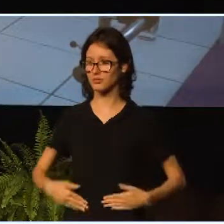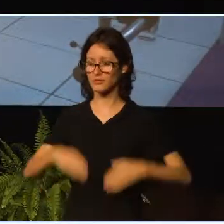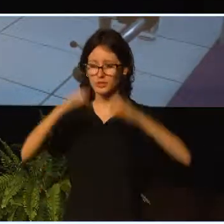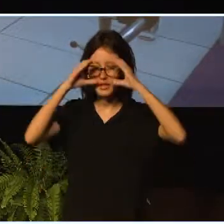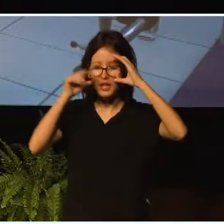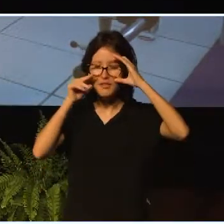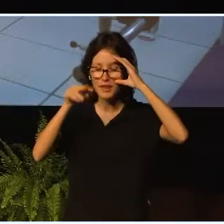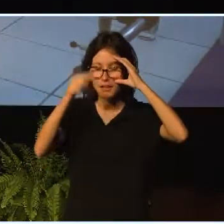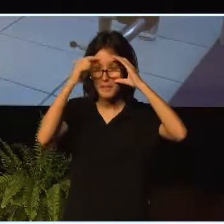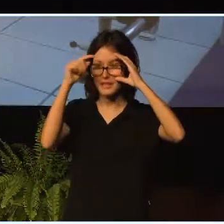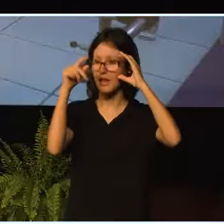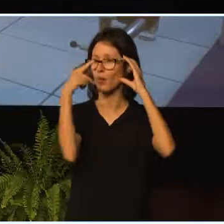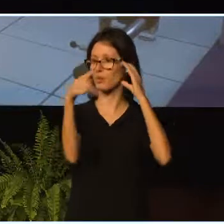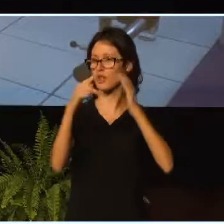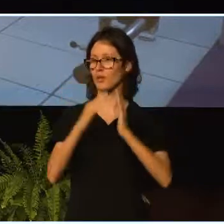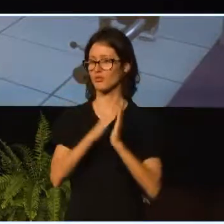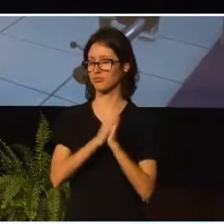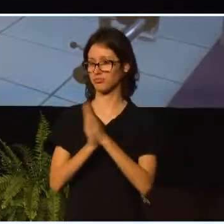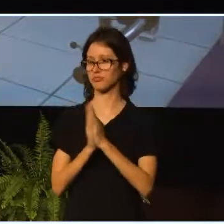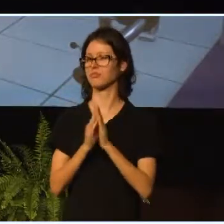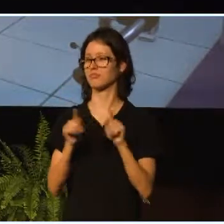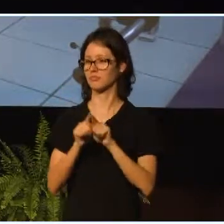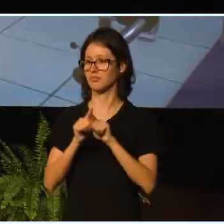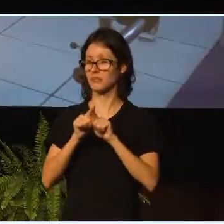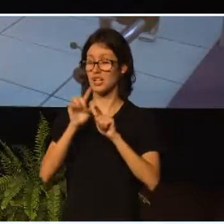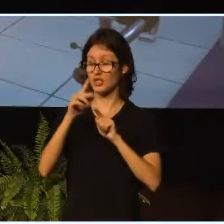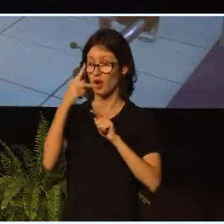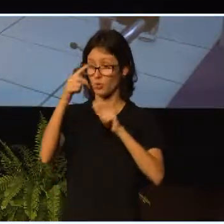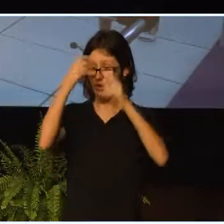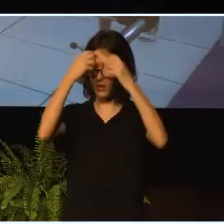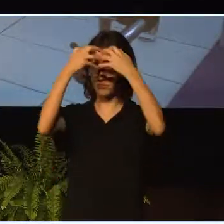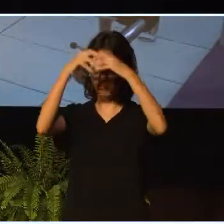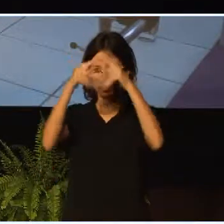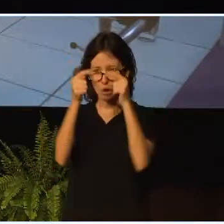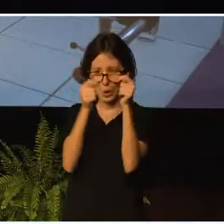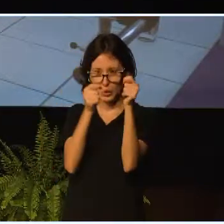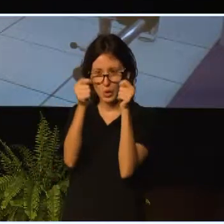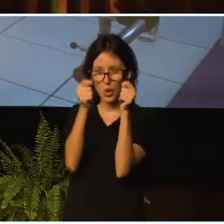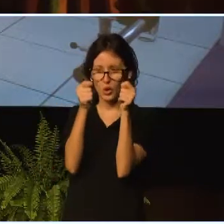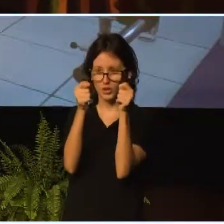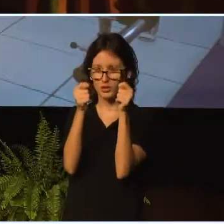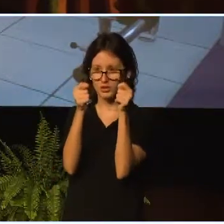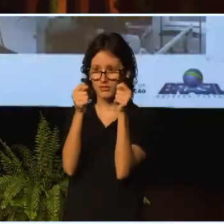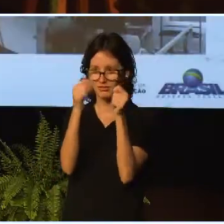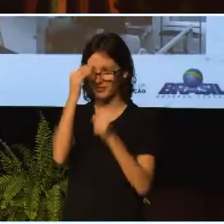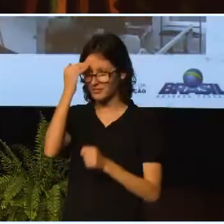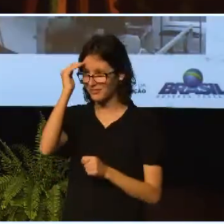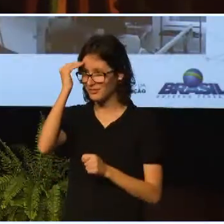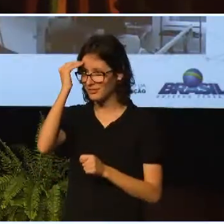e movimentar o avatar só com o seu cérebro. Até aí, tudo bem?